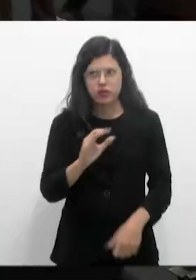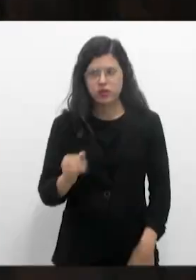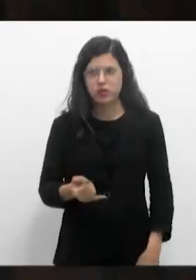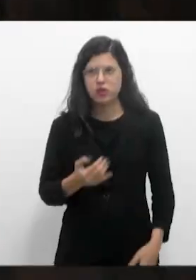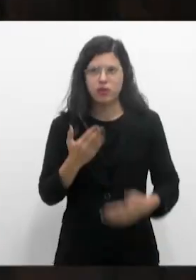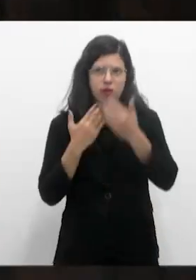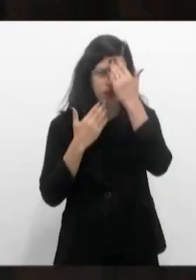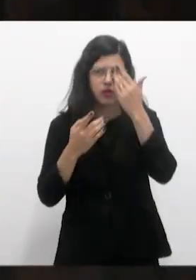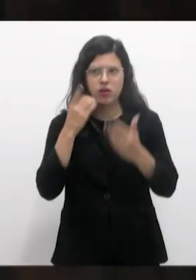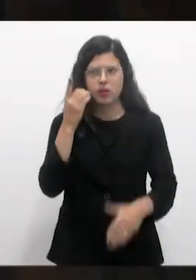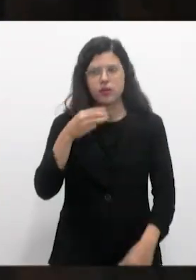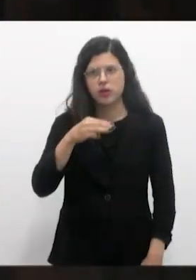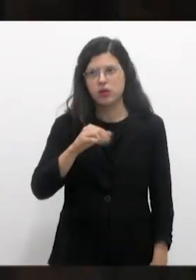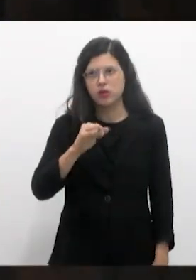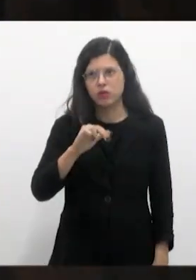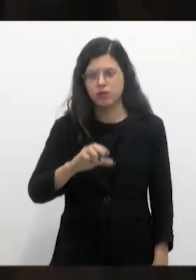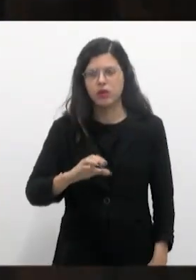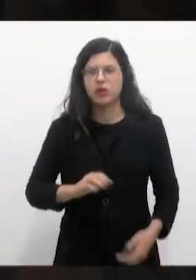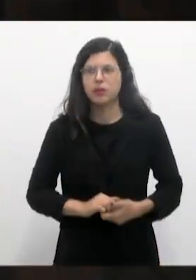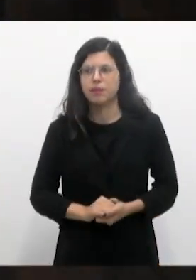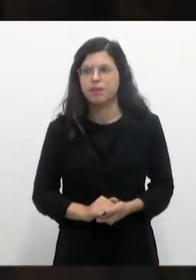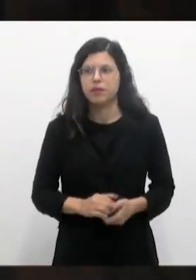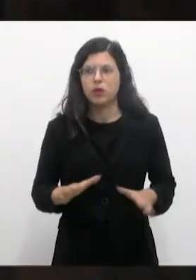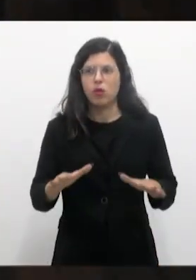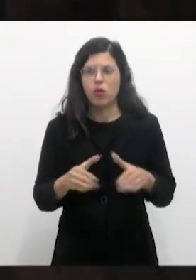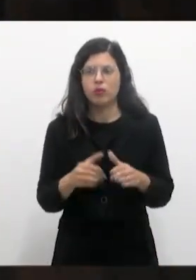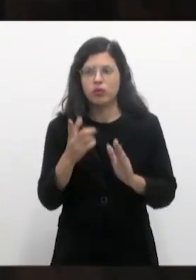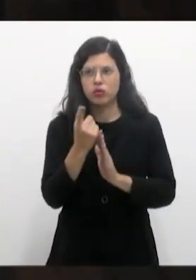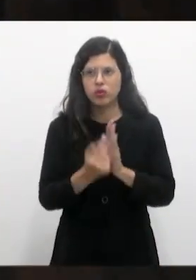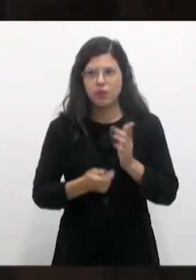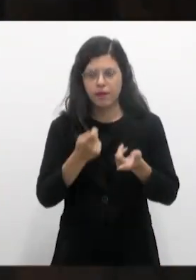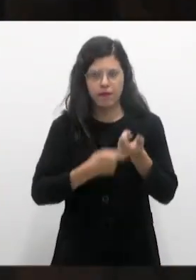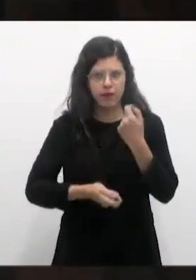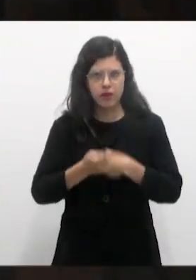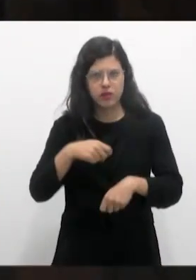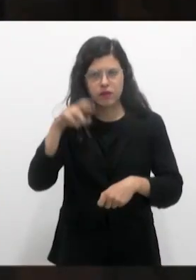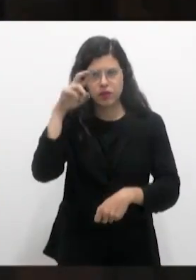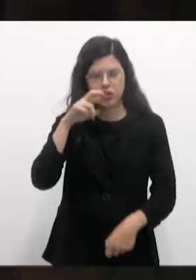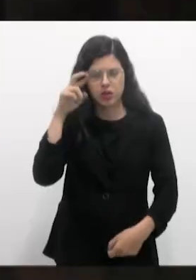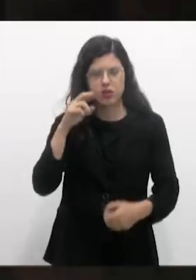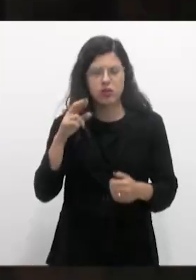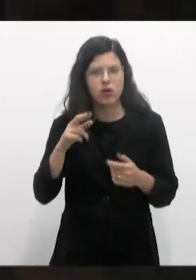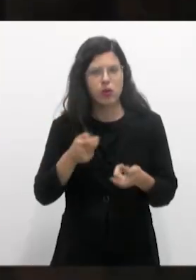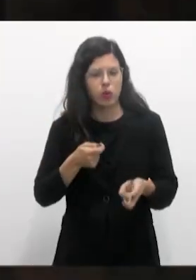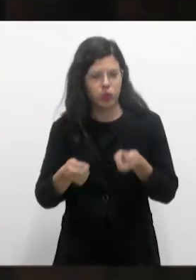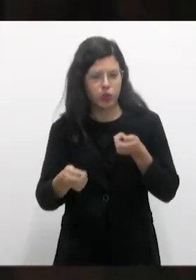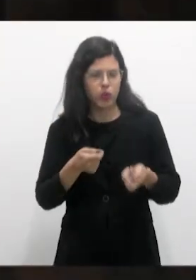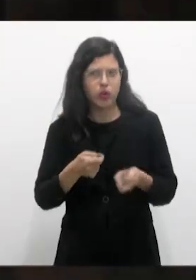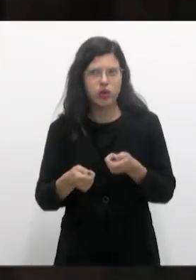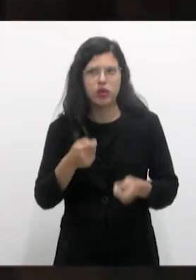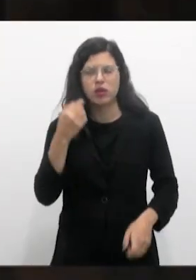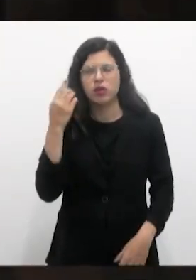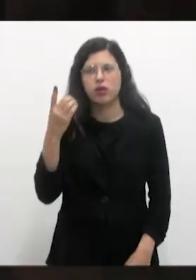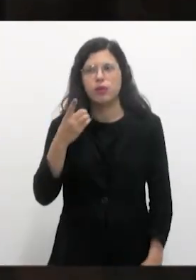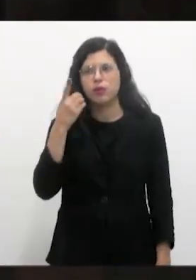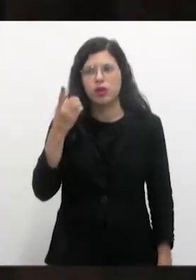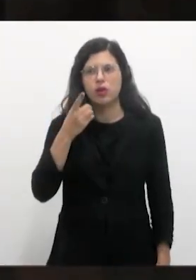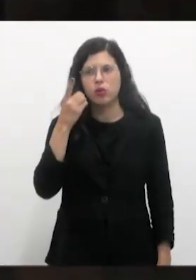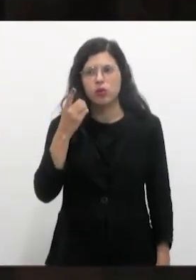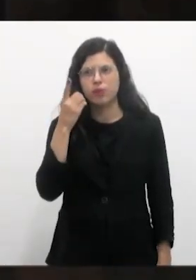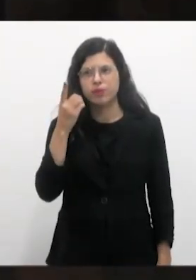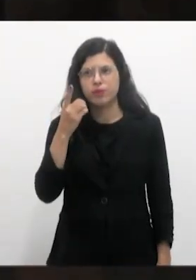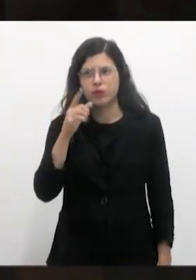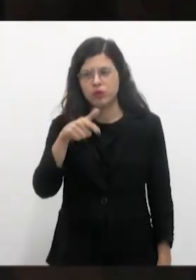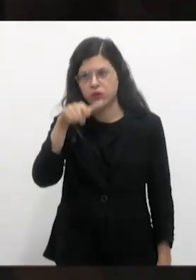Obrigado, deputado Carlos Mink. Pela Comissão de Orçamento, Finanças, Fiscalização Financeira e Controle,